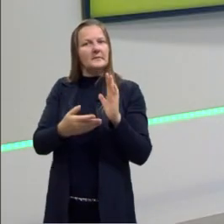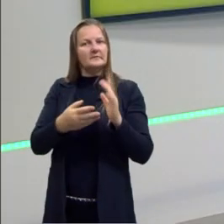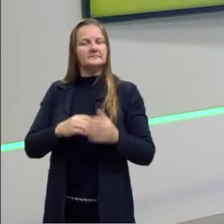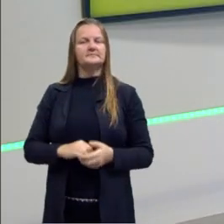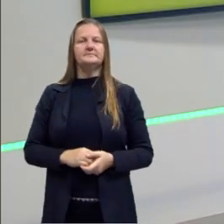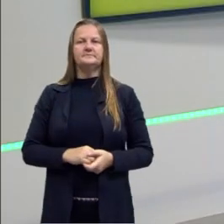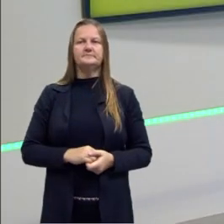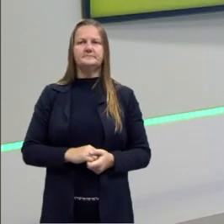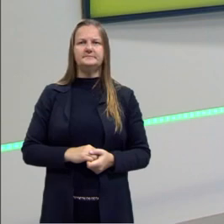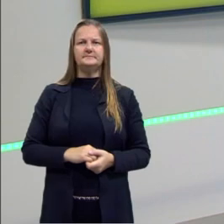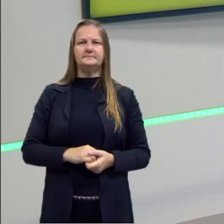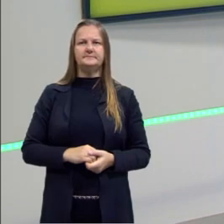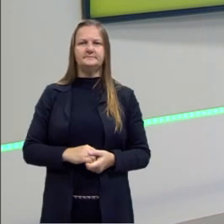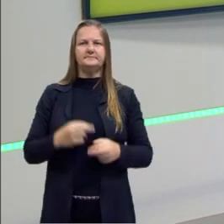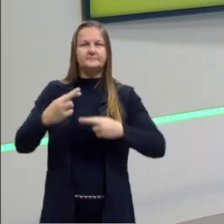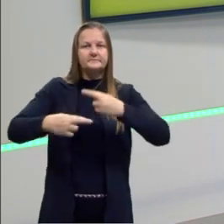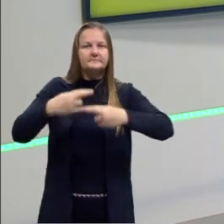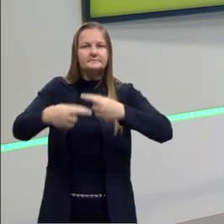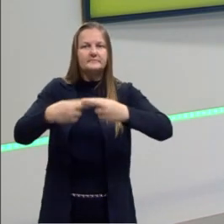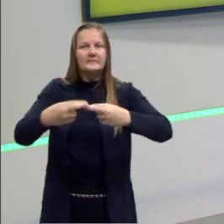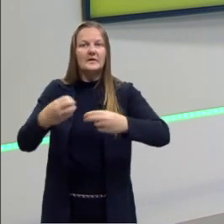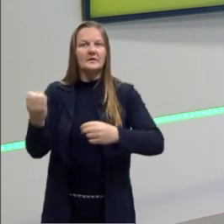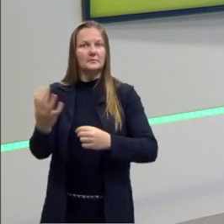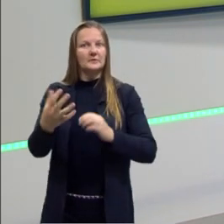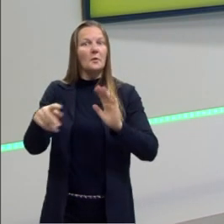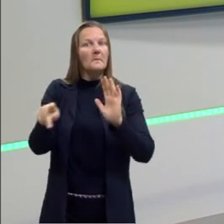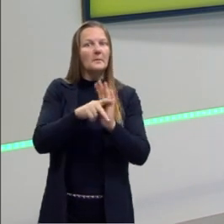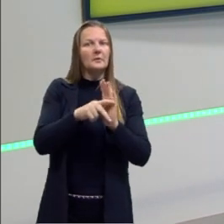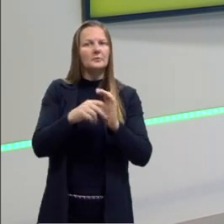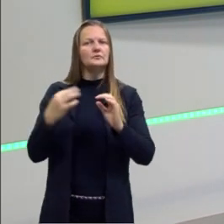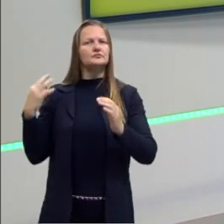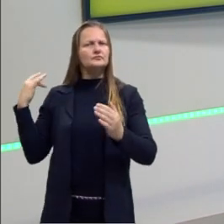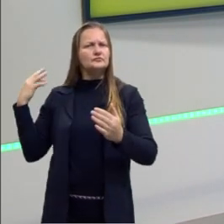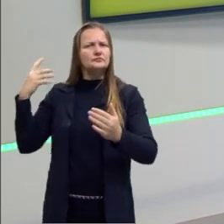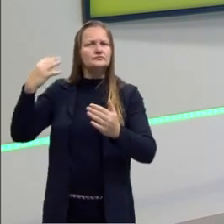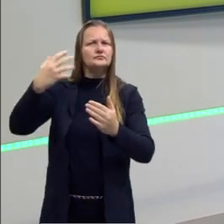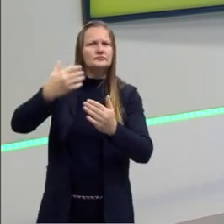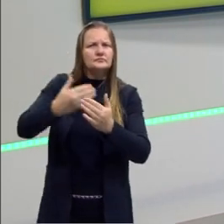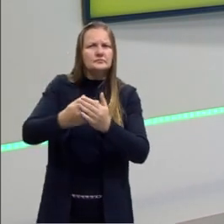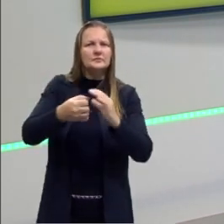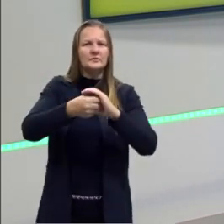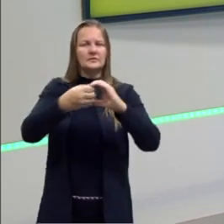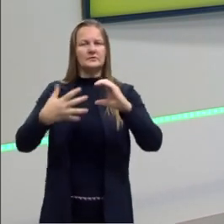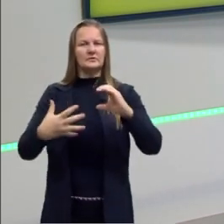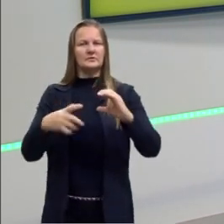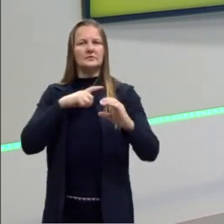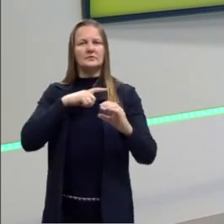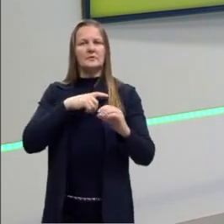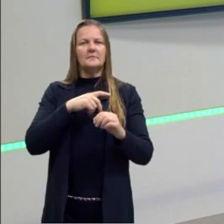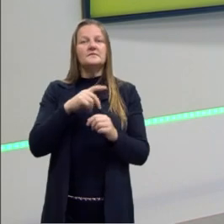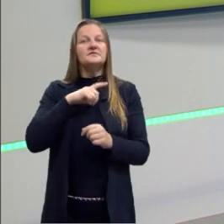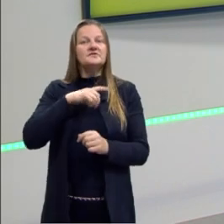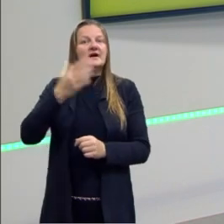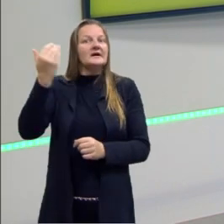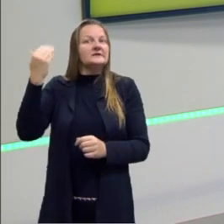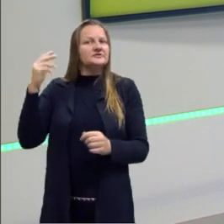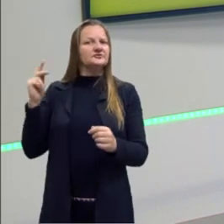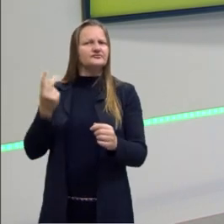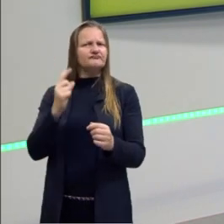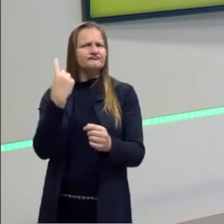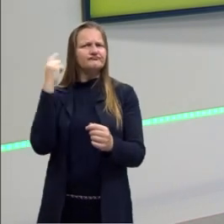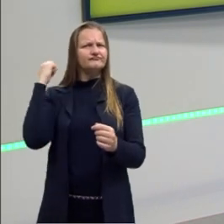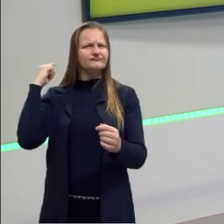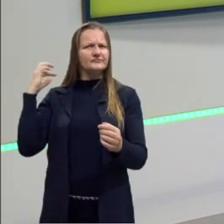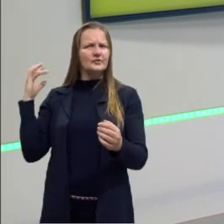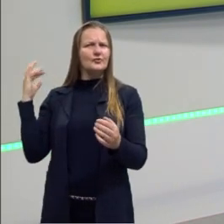então nós temos aqui no Renascimento esse resgate de várias características mede de vários padrões que ao longo da história